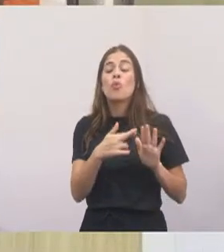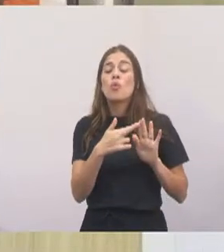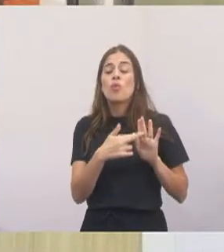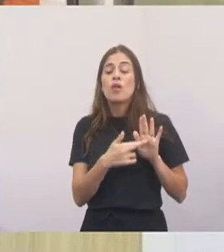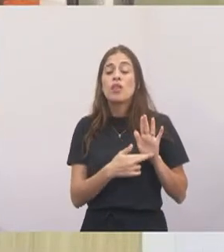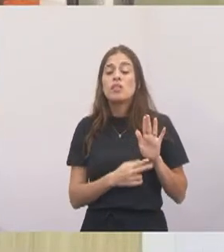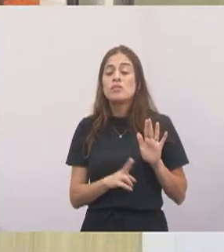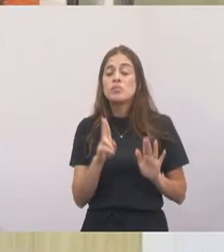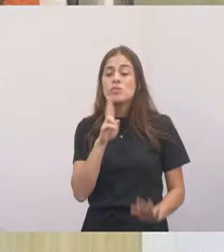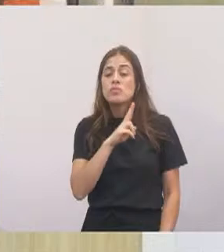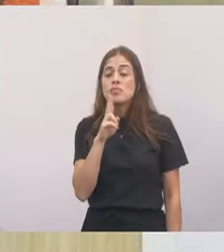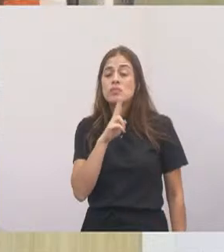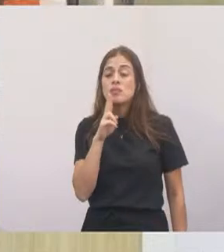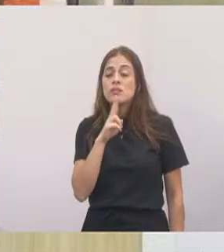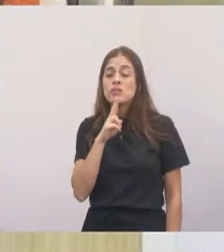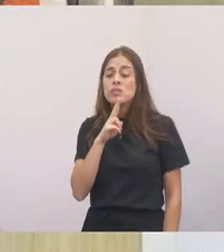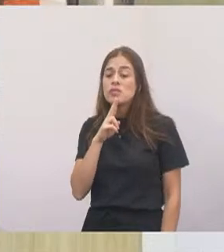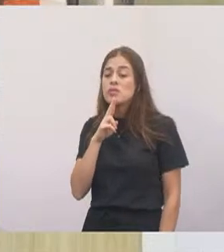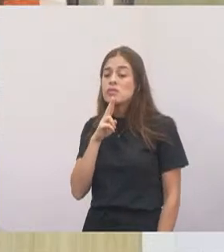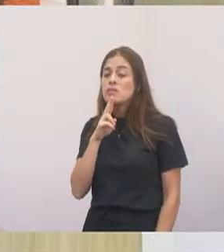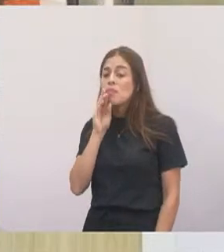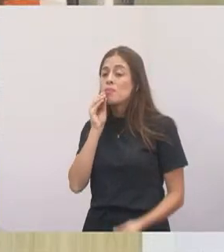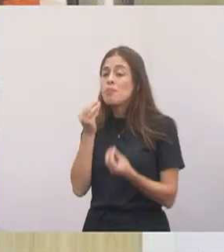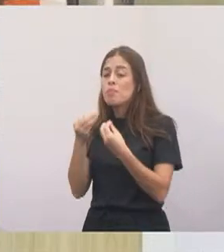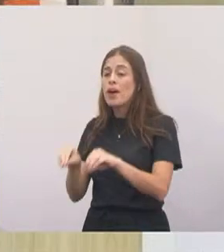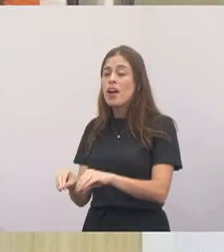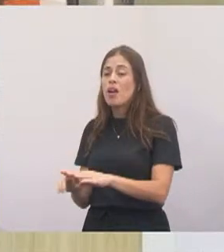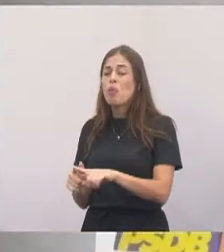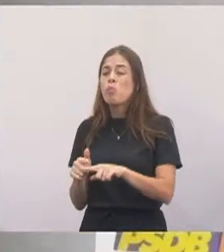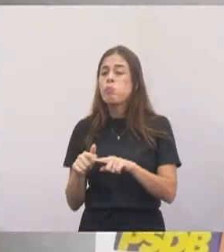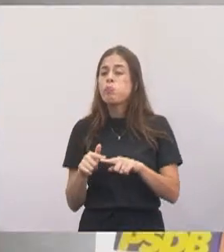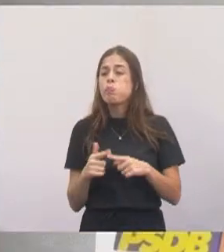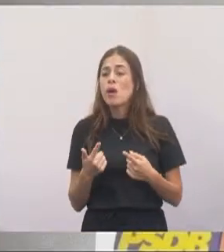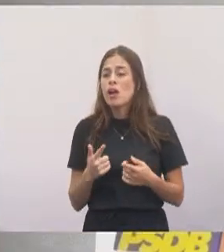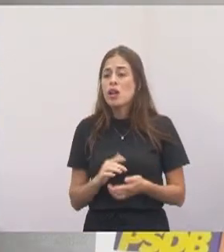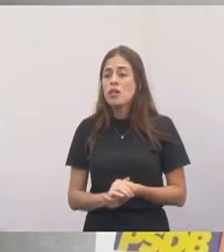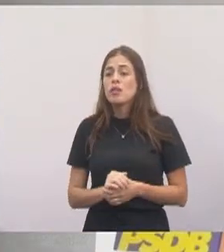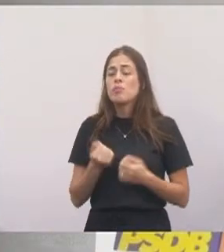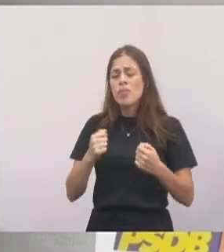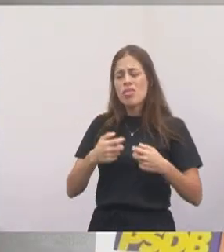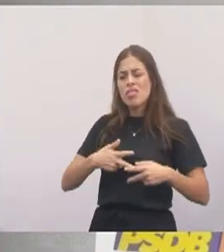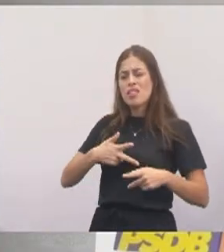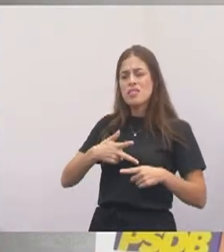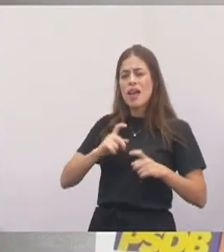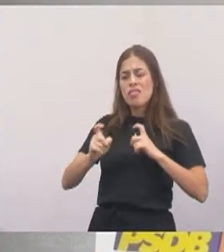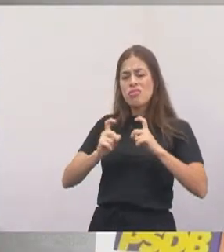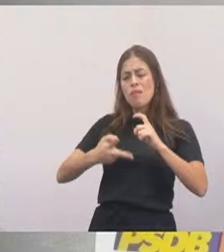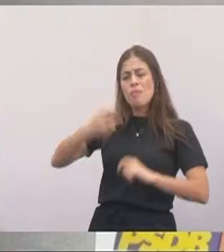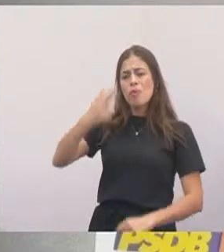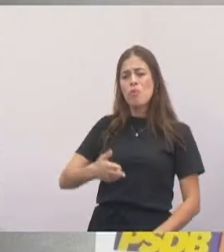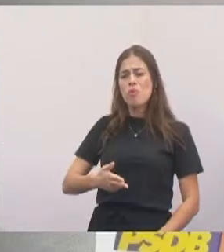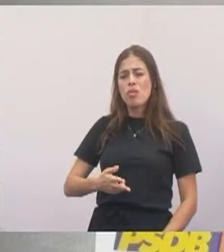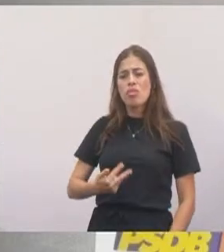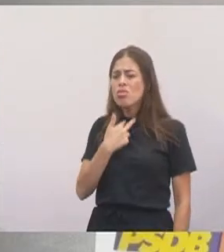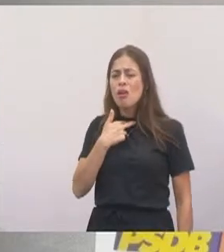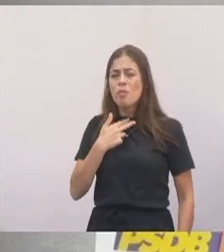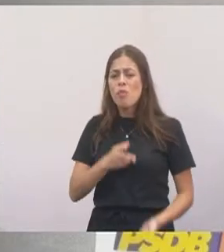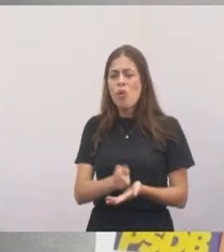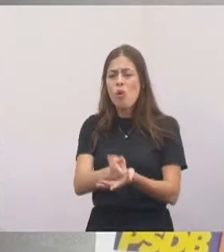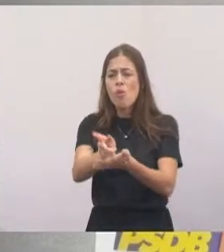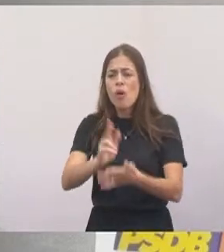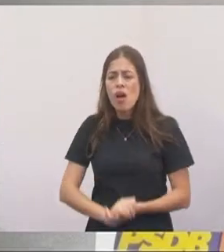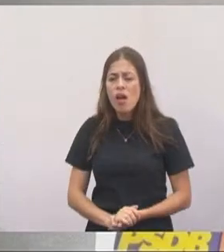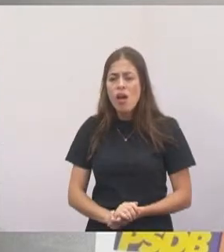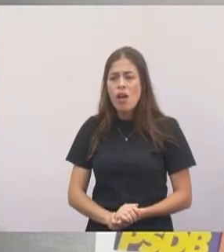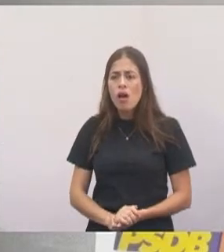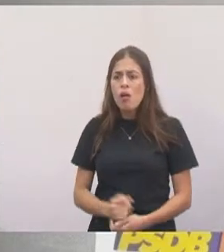esse de que o senhor está dizendo. Eu acho foi que prejudicado. tem que ser interrompida essa sessão. Essa sessão não pode continuar.